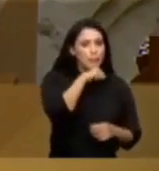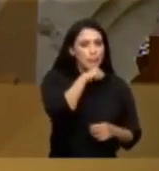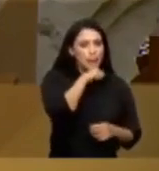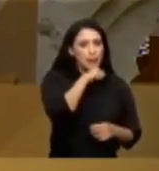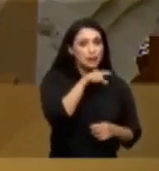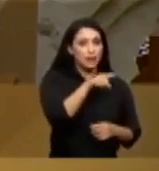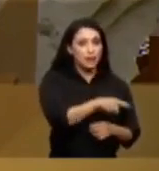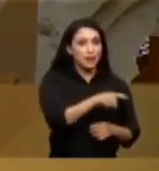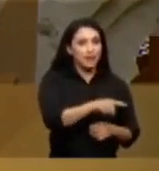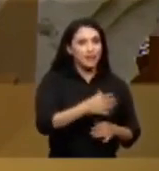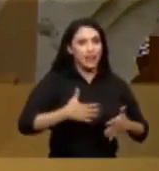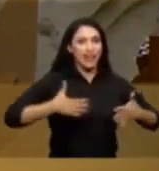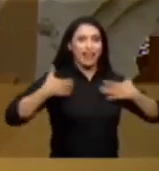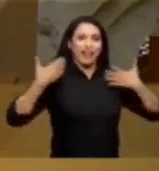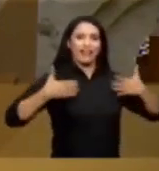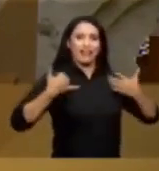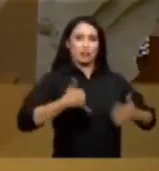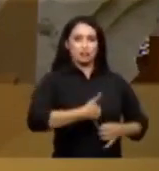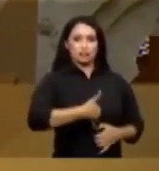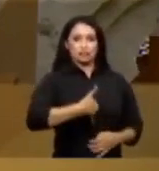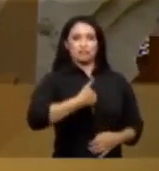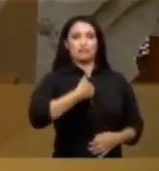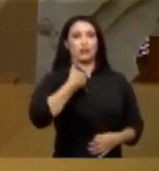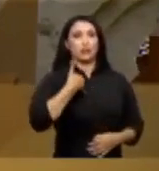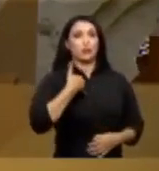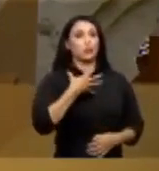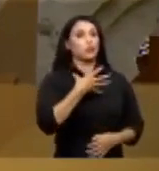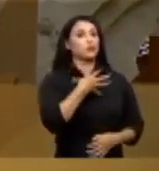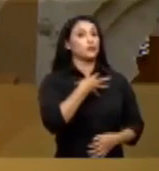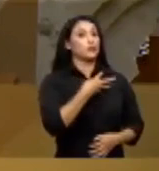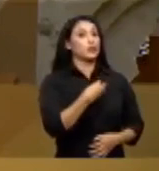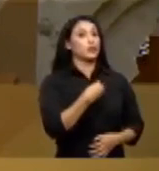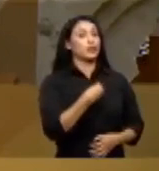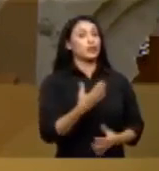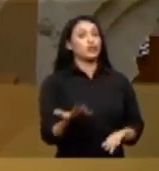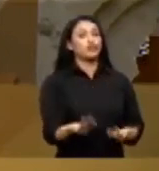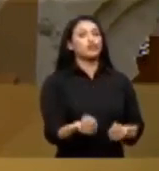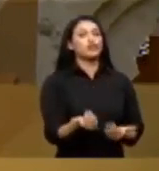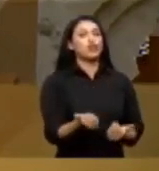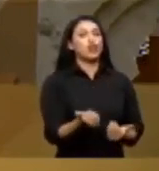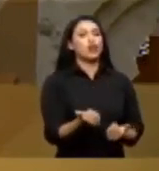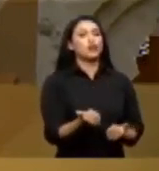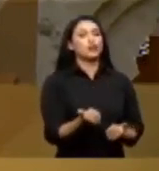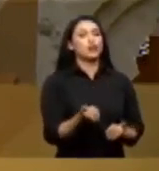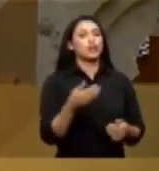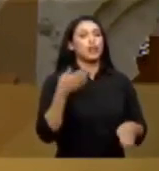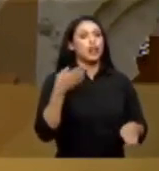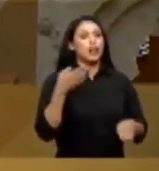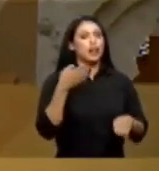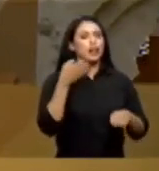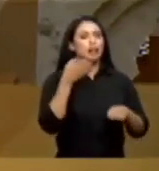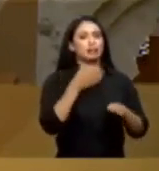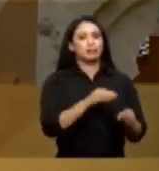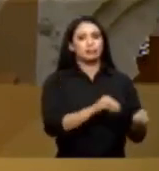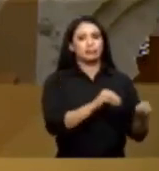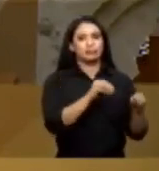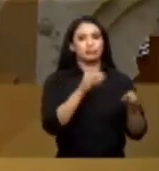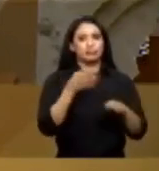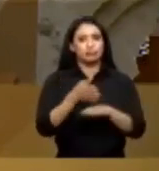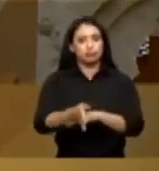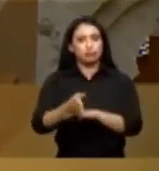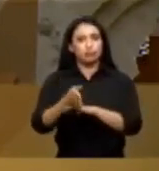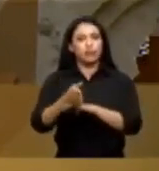foi a alegria e o orgulho do filho ainda jovem que adentrou na mais alta corte